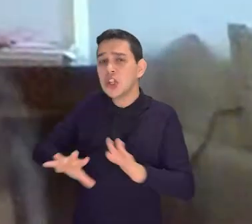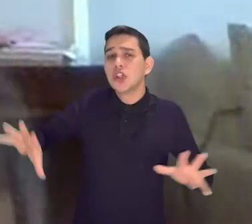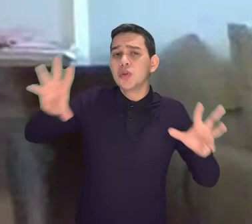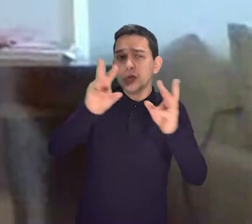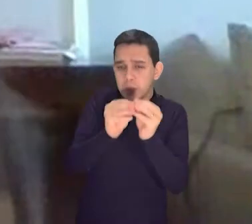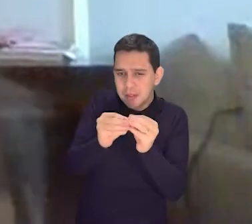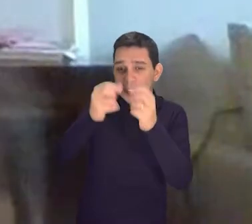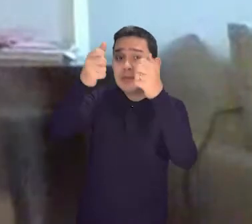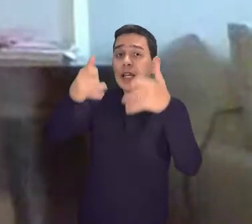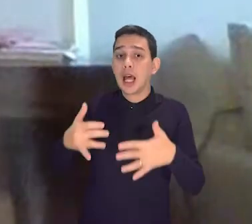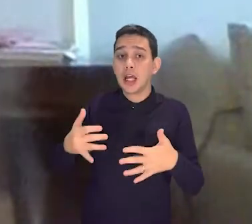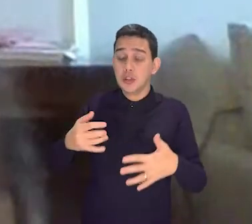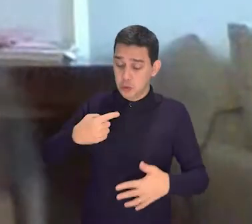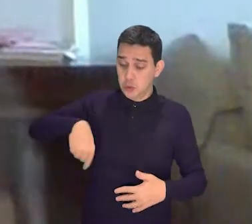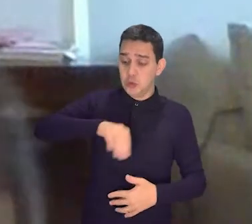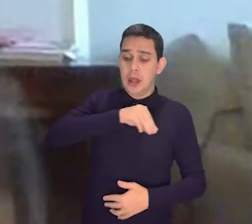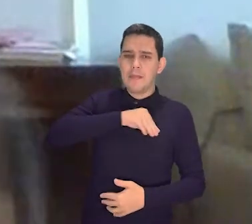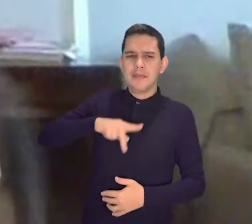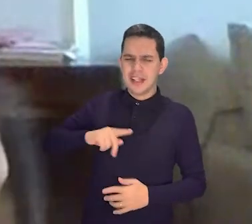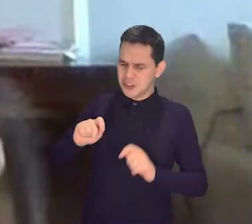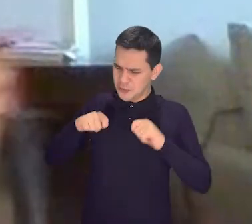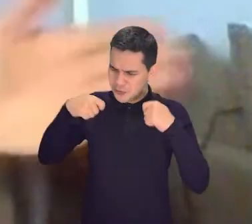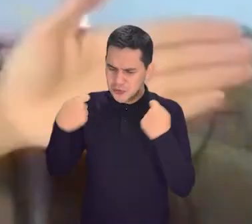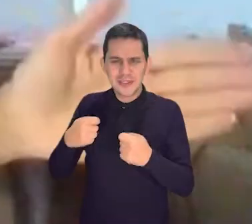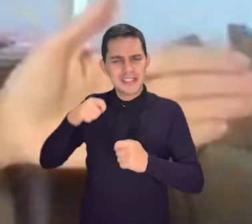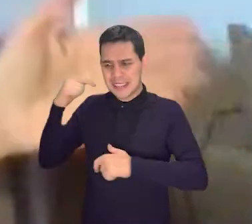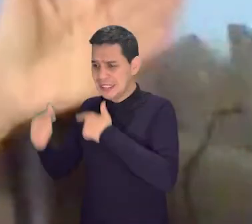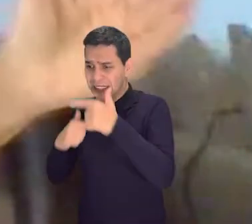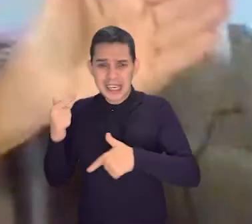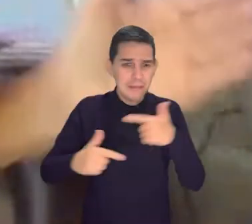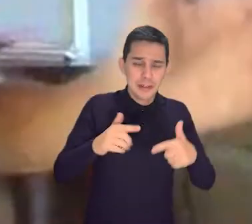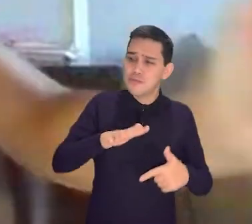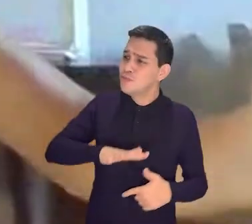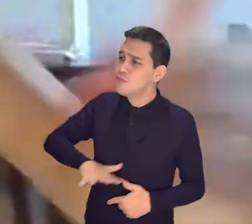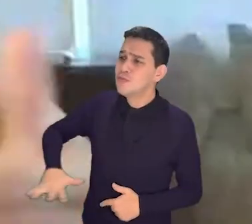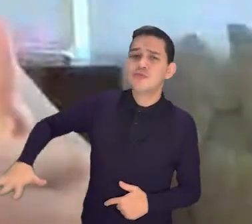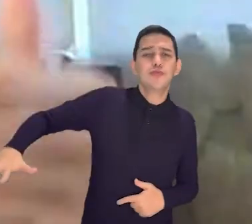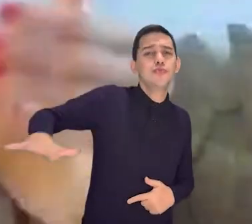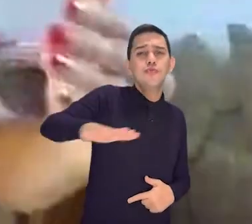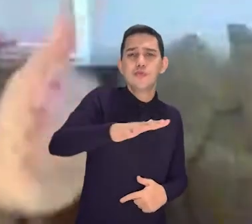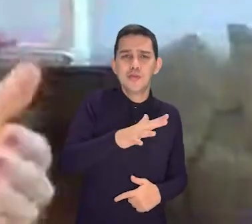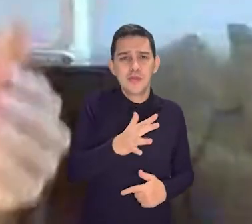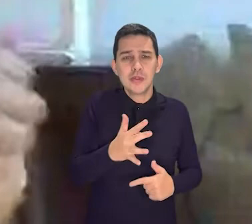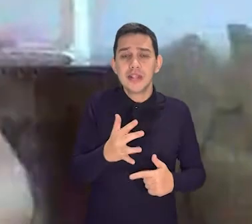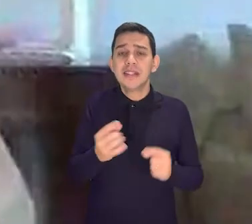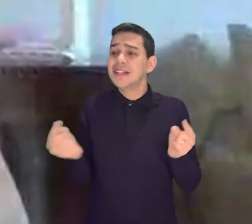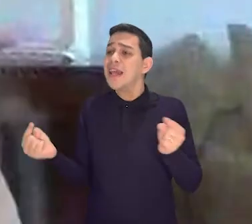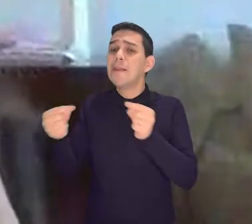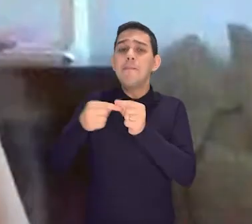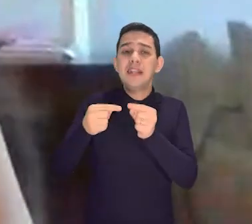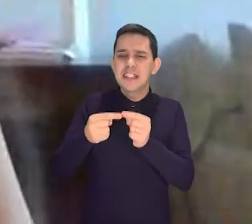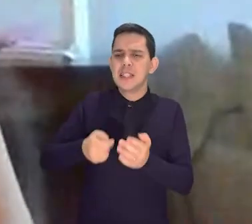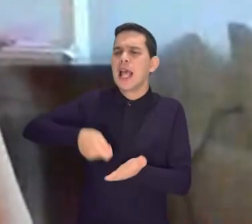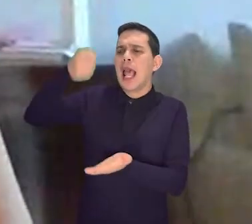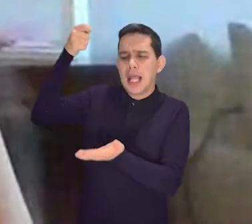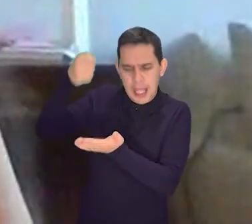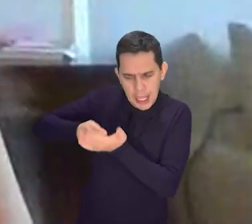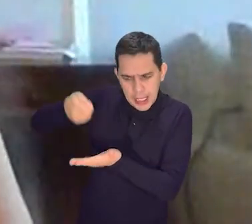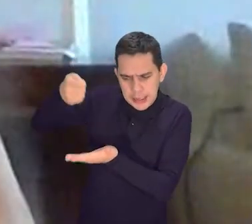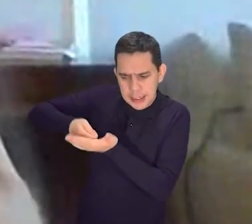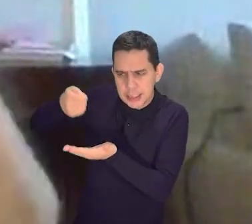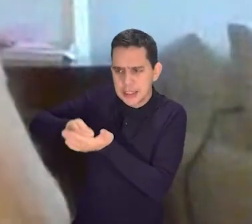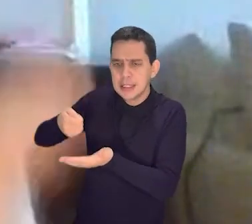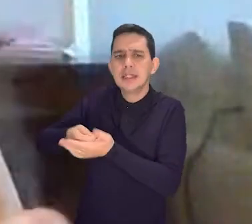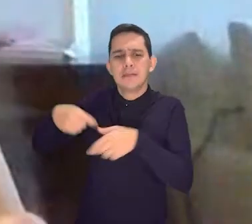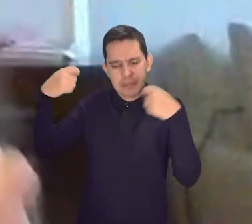nós temos que o Ministério Público está tomando todas as medidas e cercando por todos os lados no que se